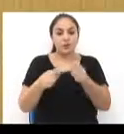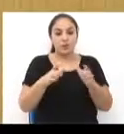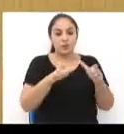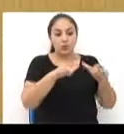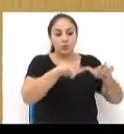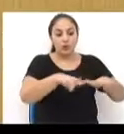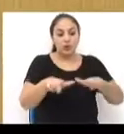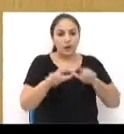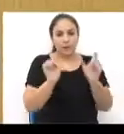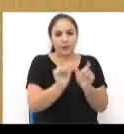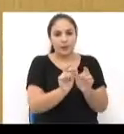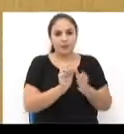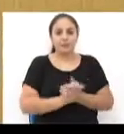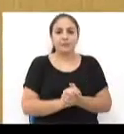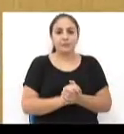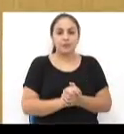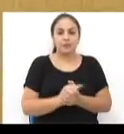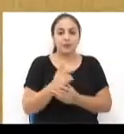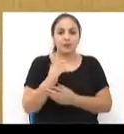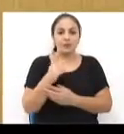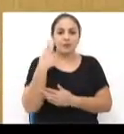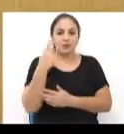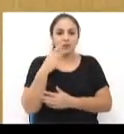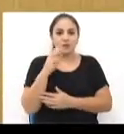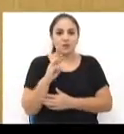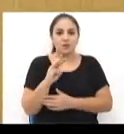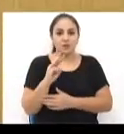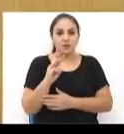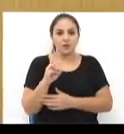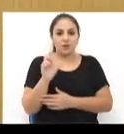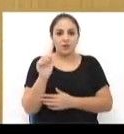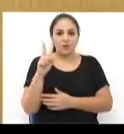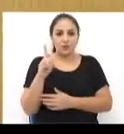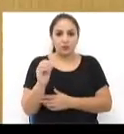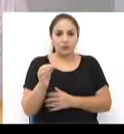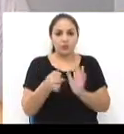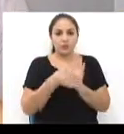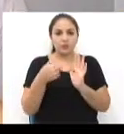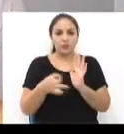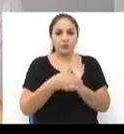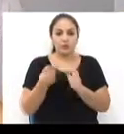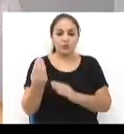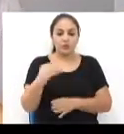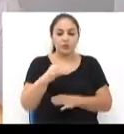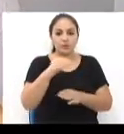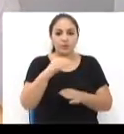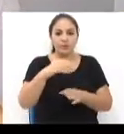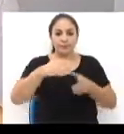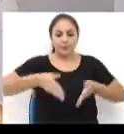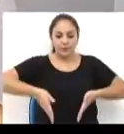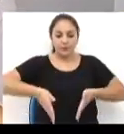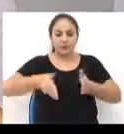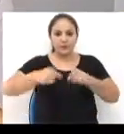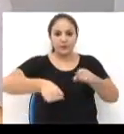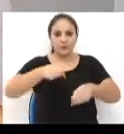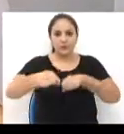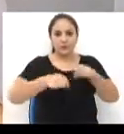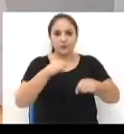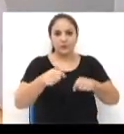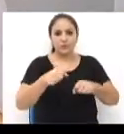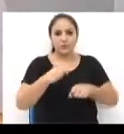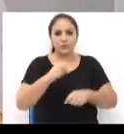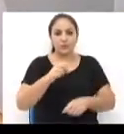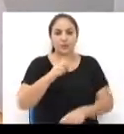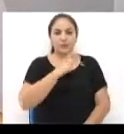Vereador Valdo sugere instalação de ciclovia na Avenida Presidente Vargas. Porque não tem espaço